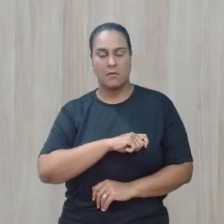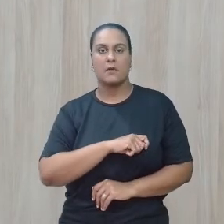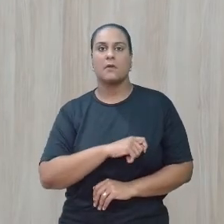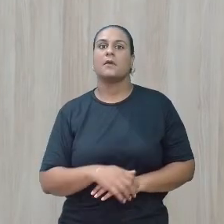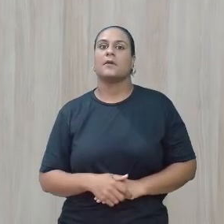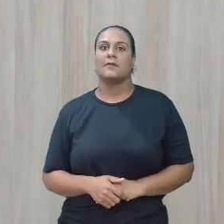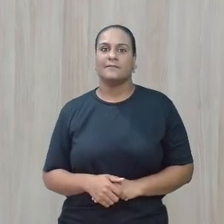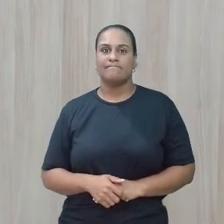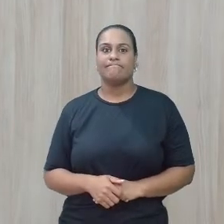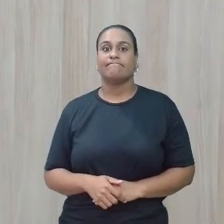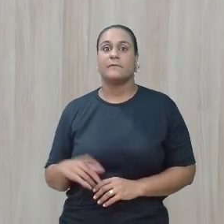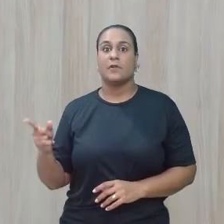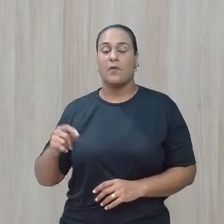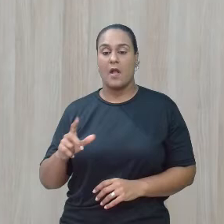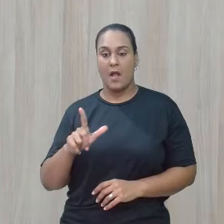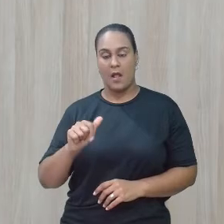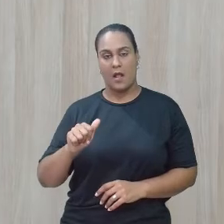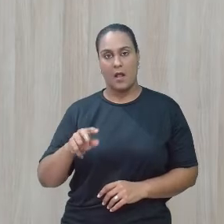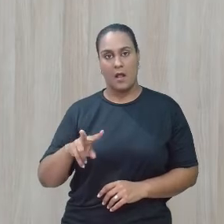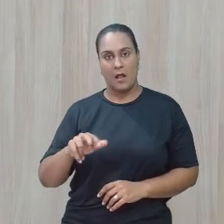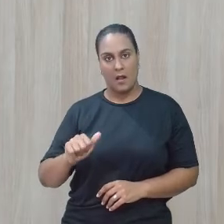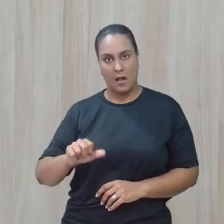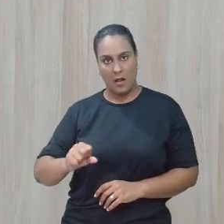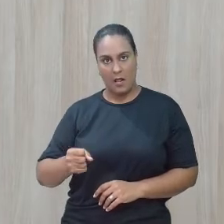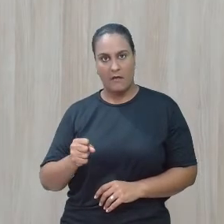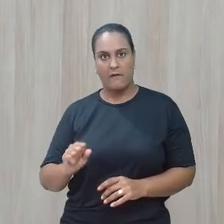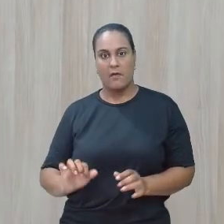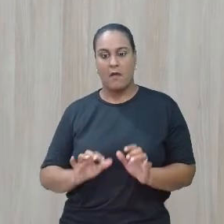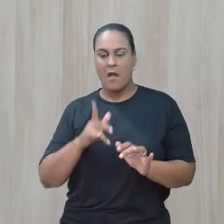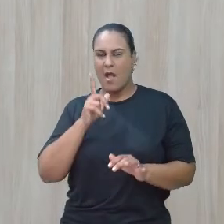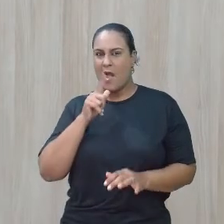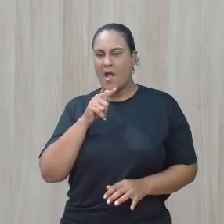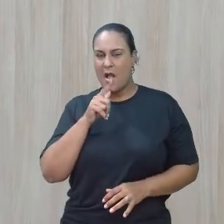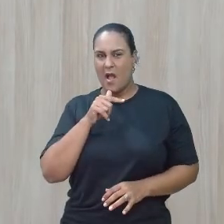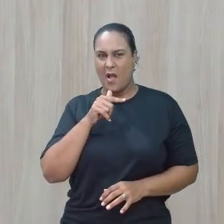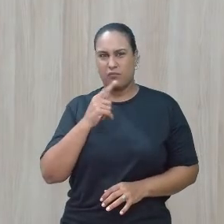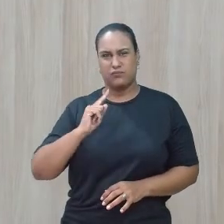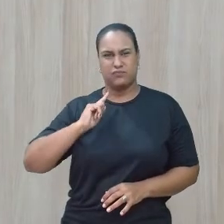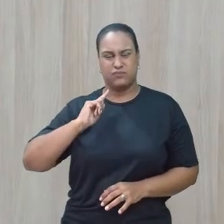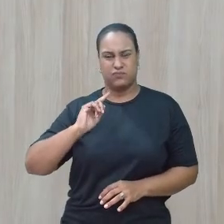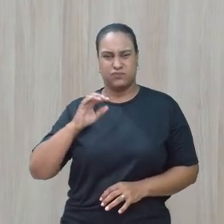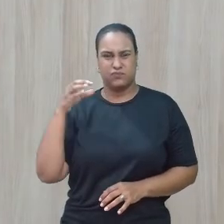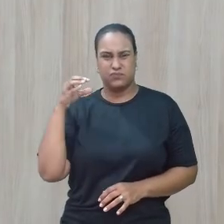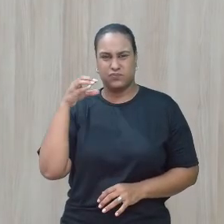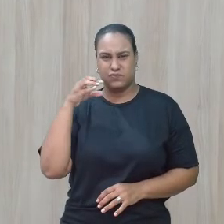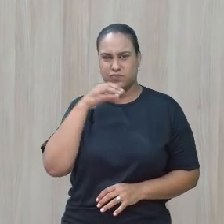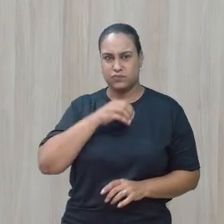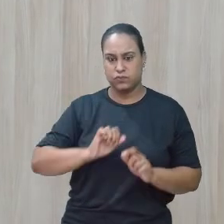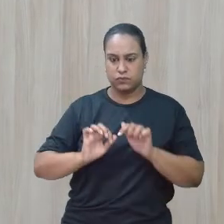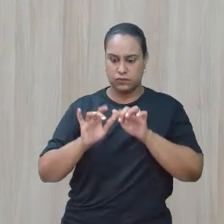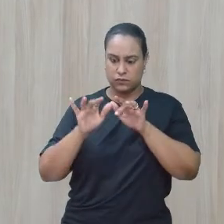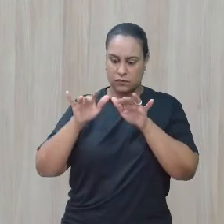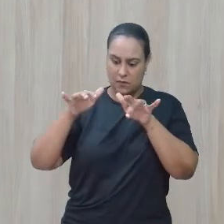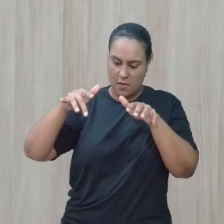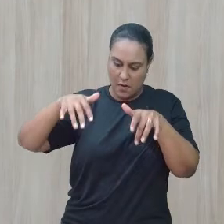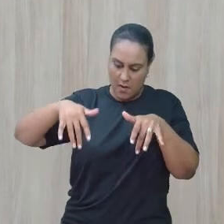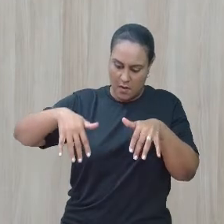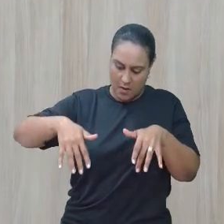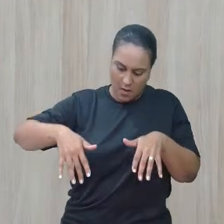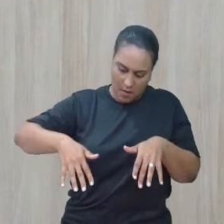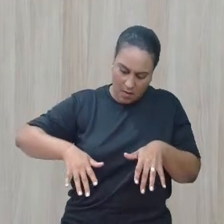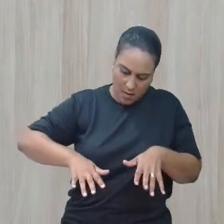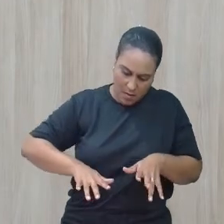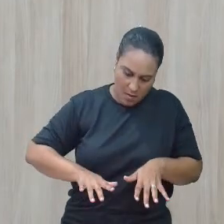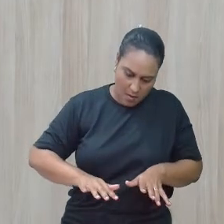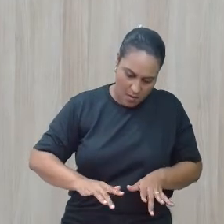E as lavas desse vulcão, elas estão causando algum impacto no ecossistema daquele local,